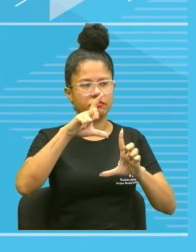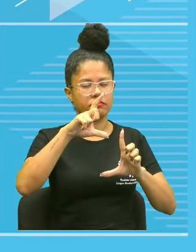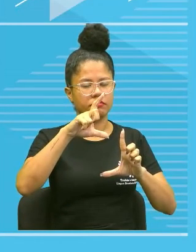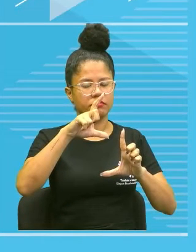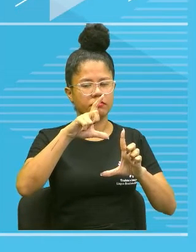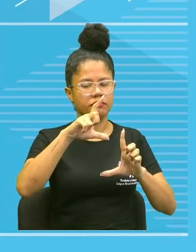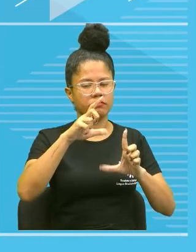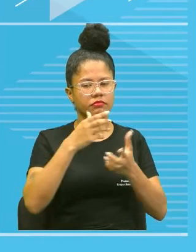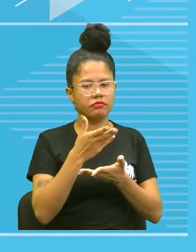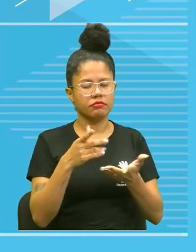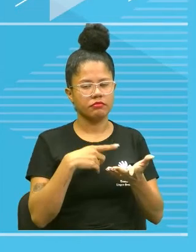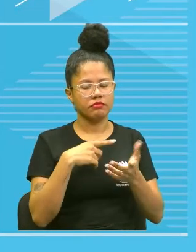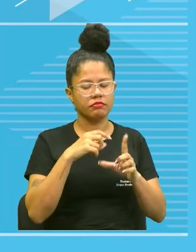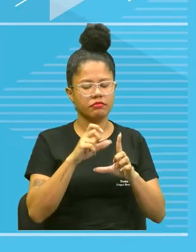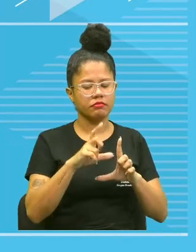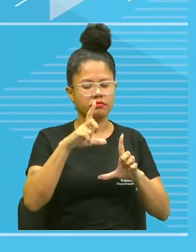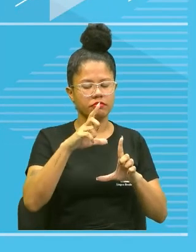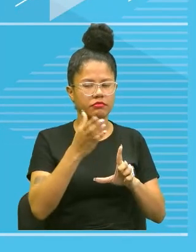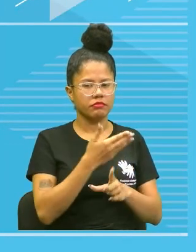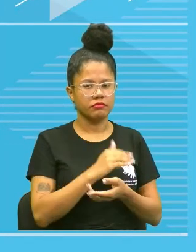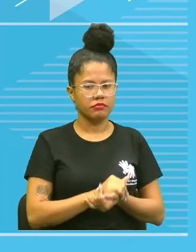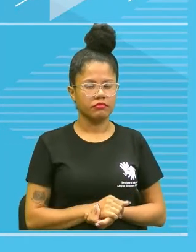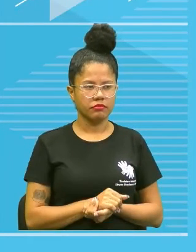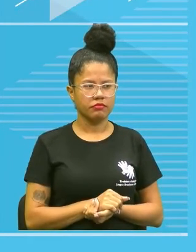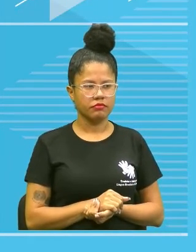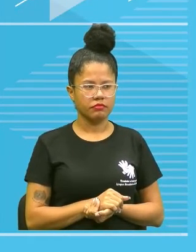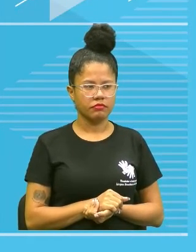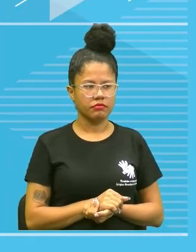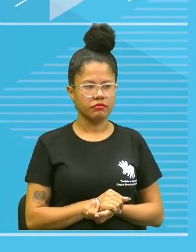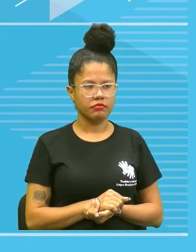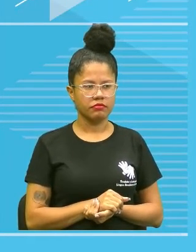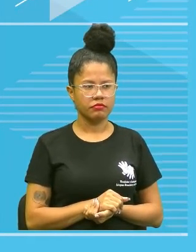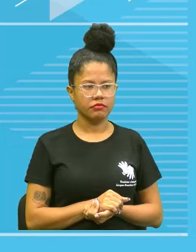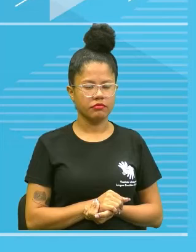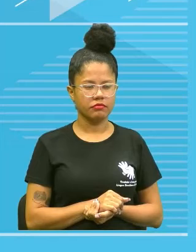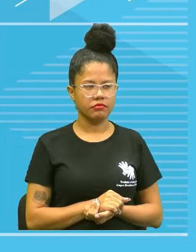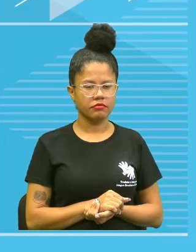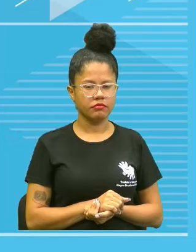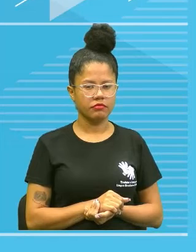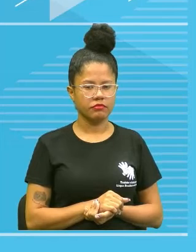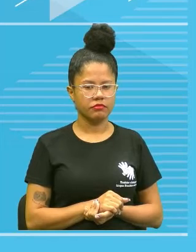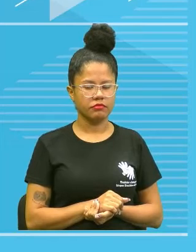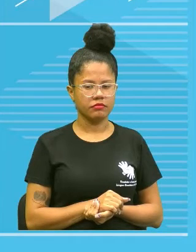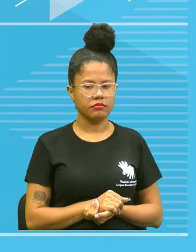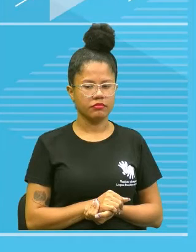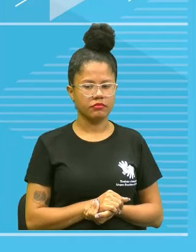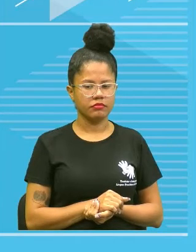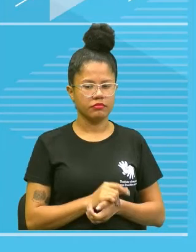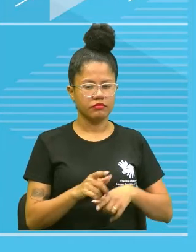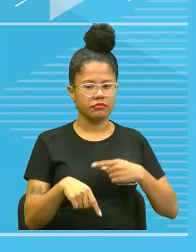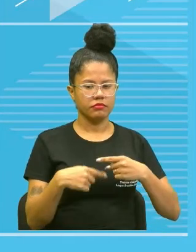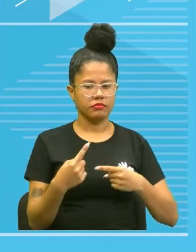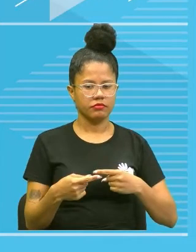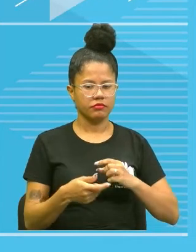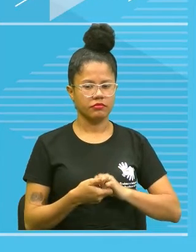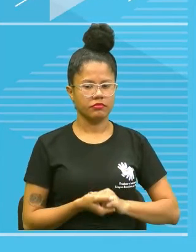ter aquele ganho de pressão ali. No final, ele vai ter uma